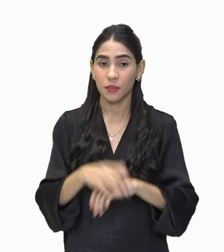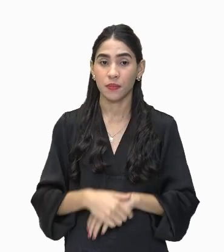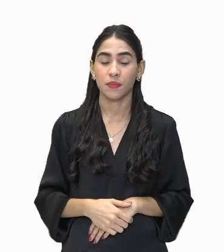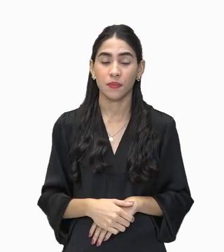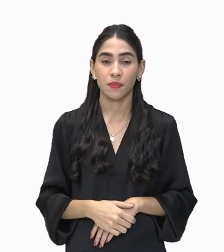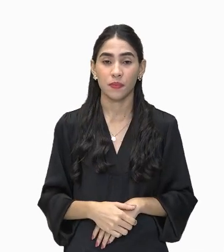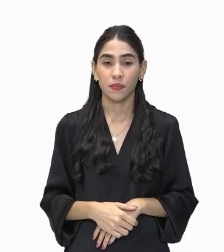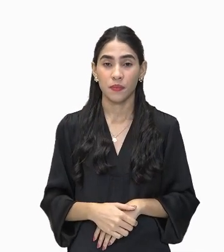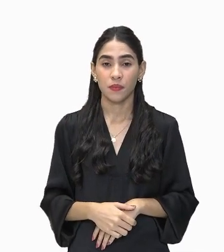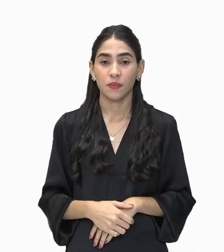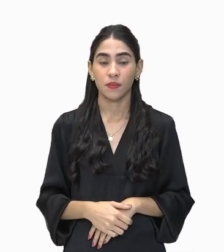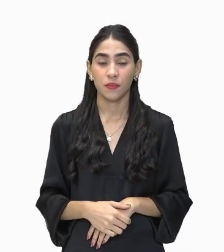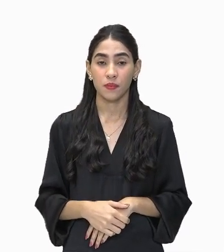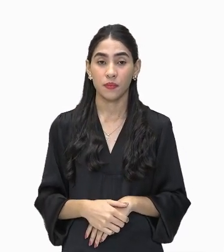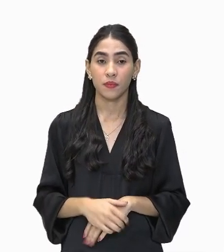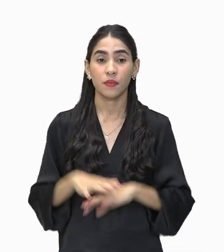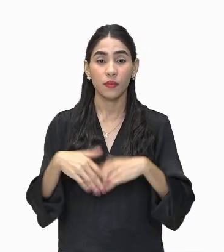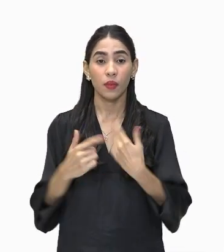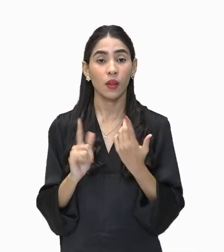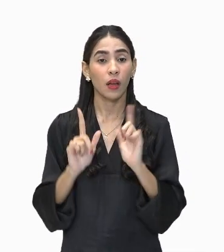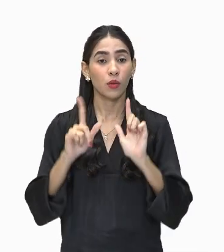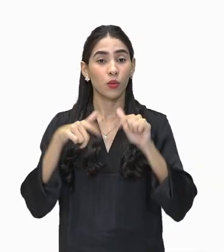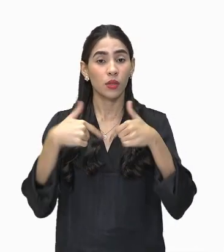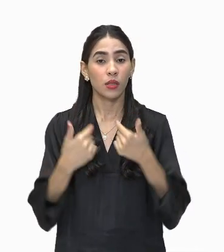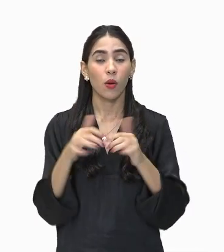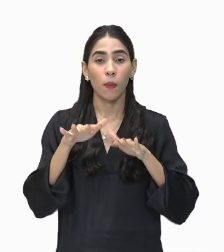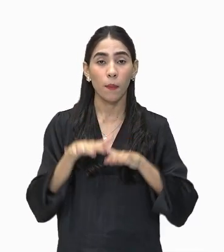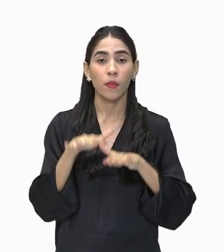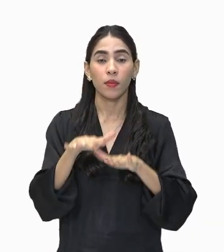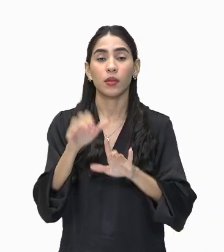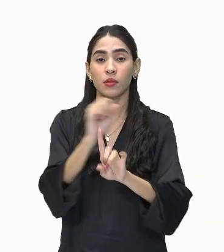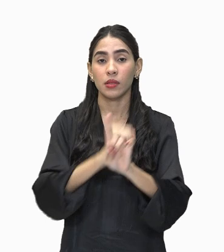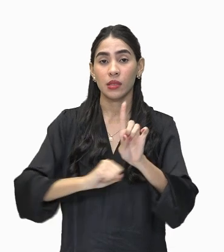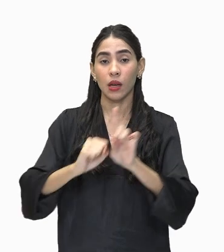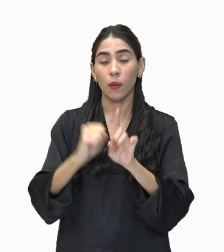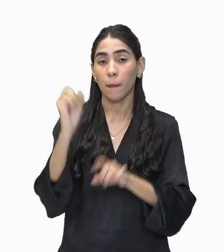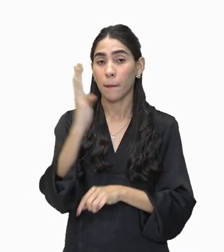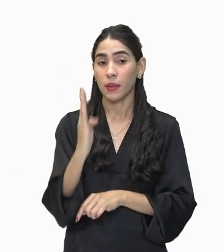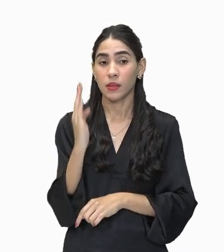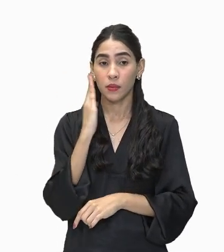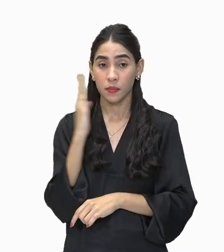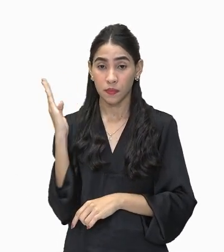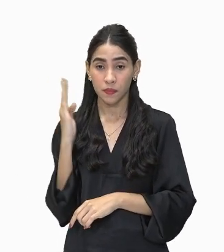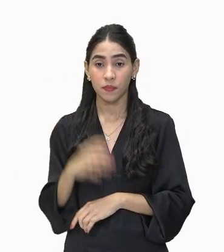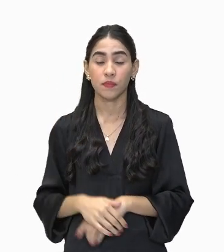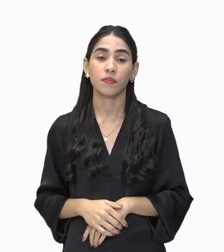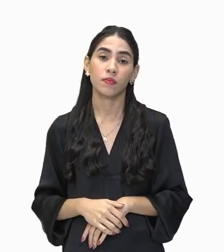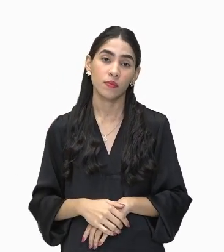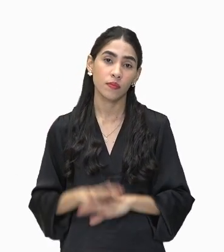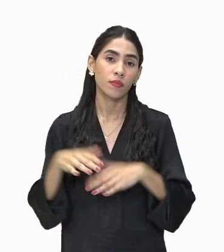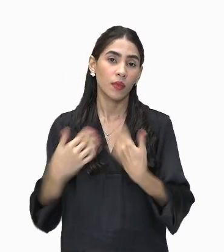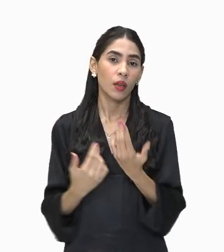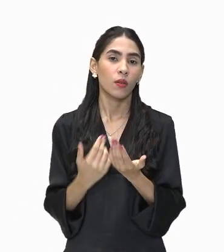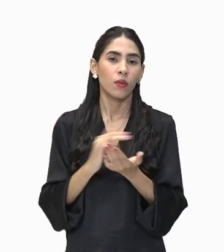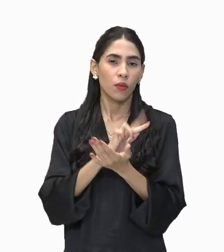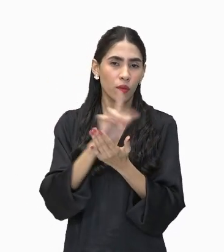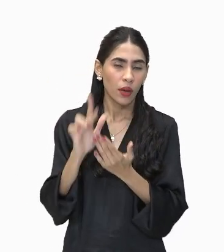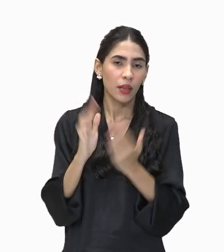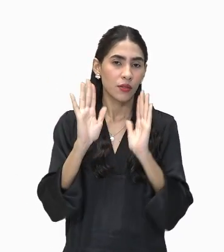bem. E aí, a atuação de movimentos sociais no Brasil. Então, além dos movimentos já